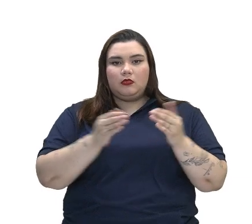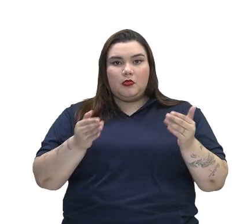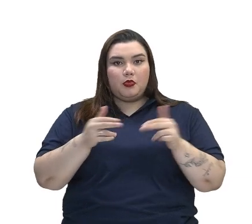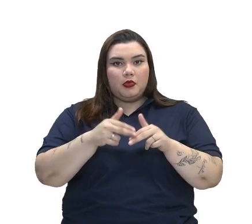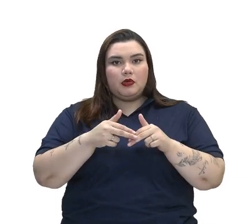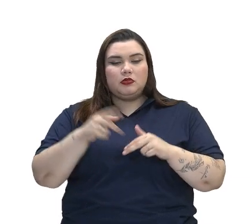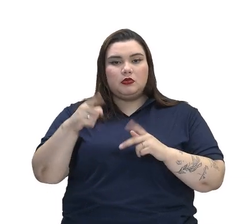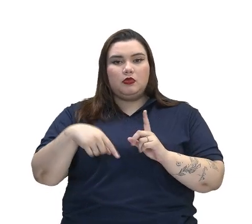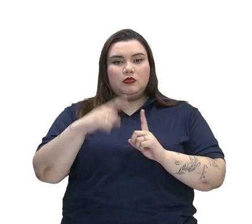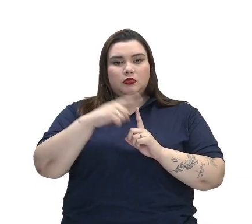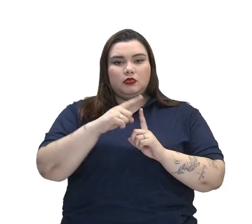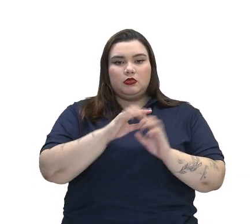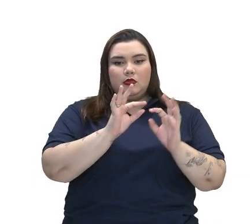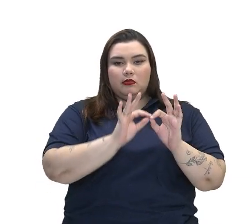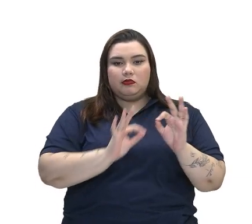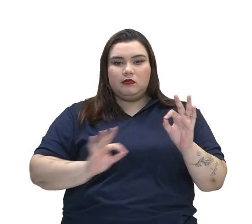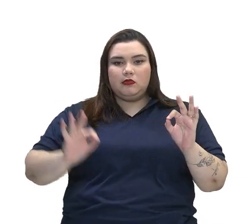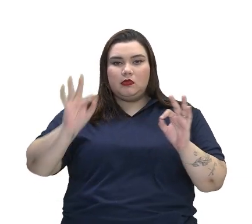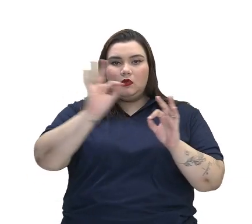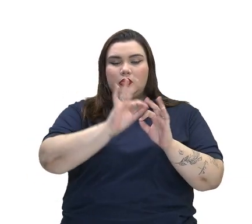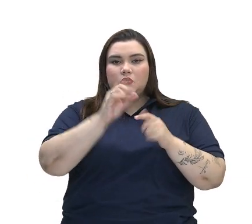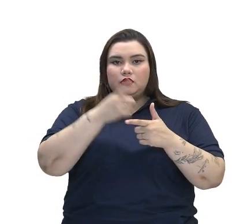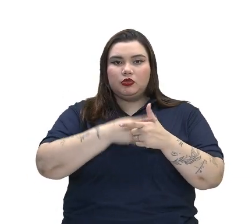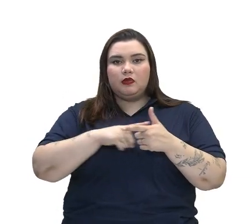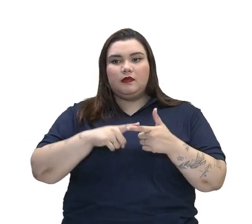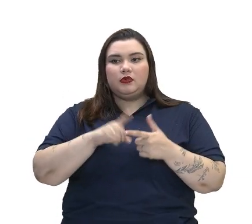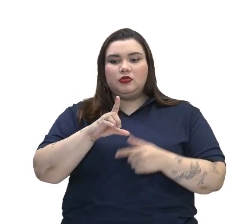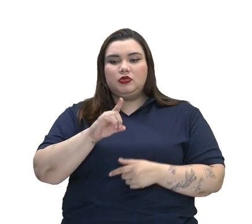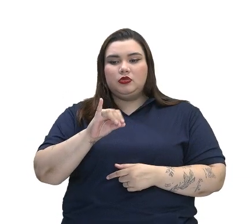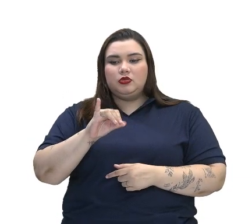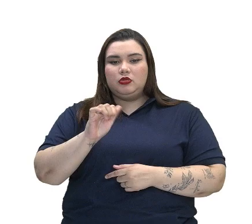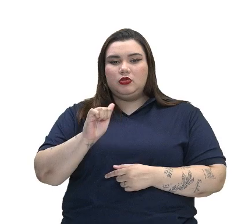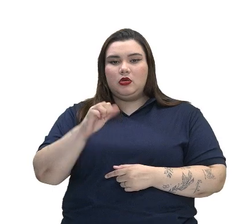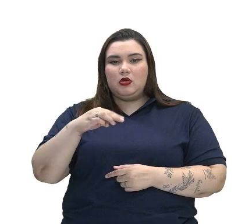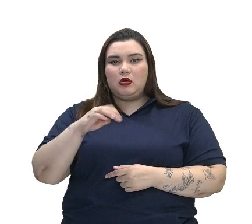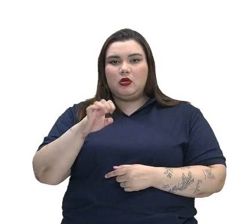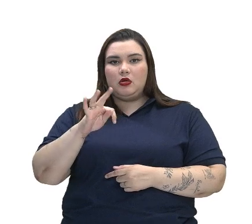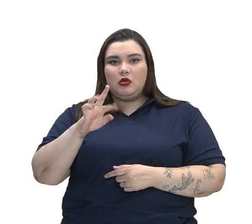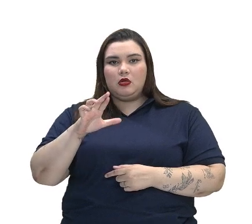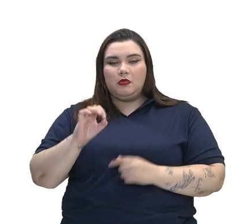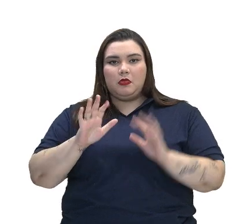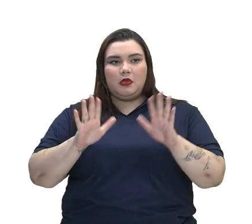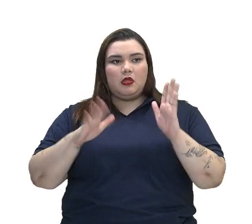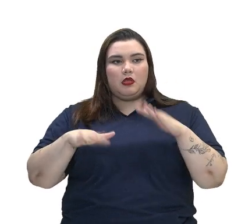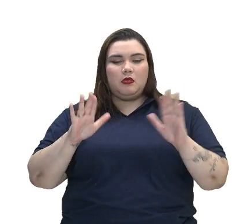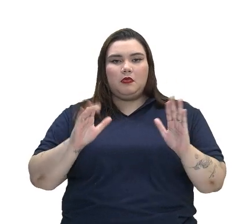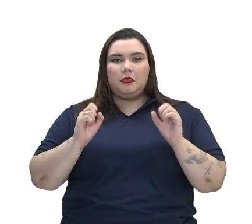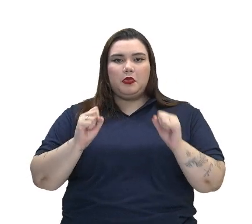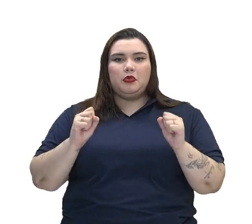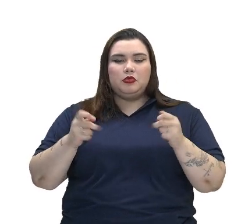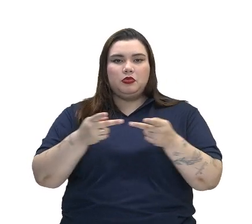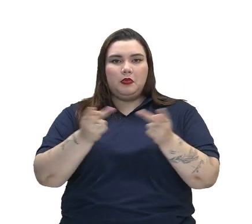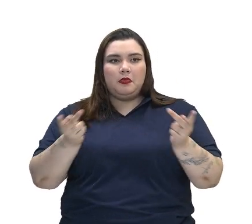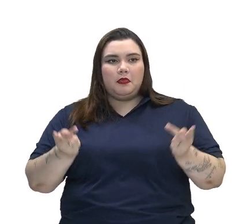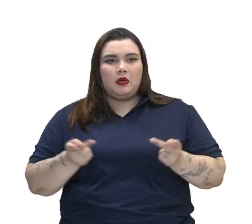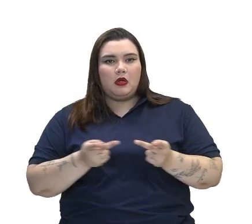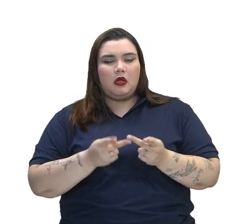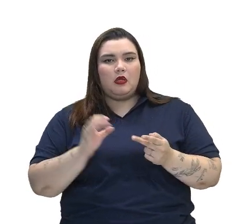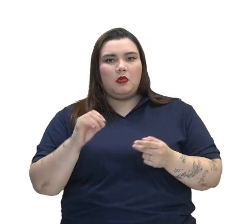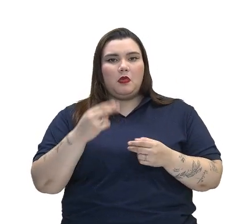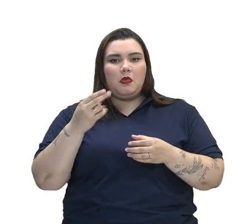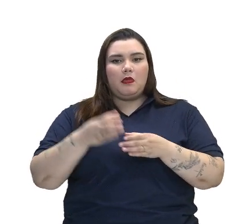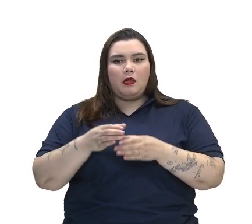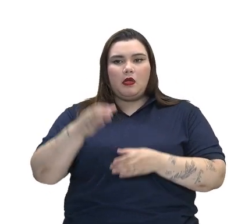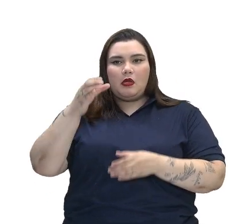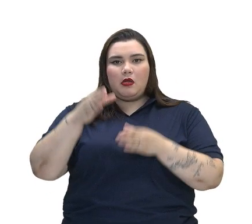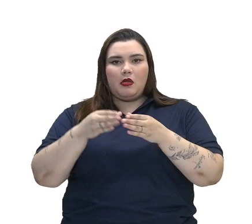círculo, e divide pelo diâmetro. Não importa qual seja o objeto circular. Pode ser um prato, pode ser uma garrafa, pode